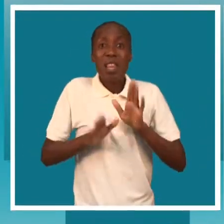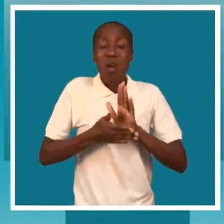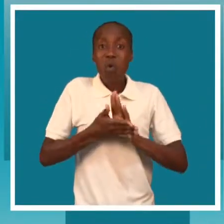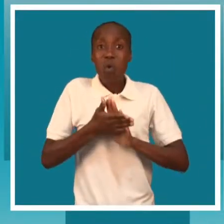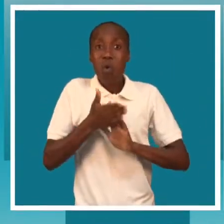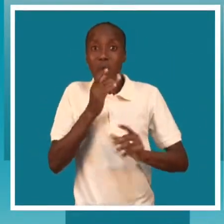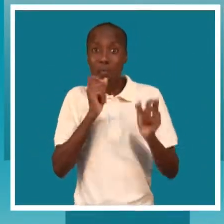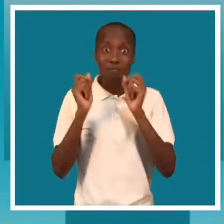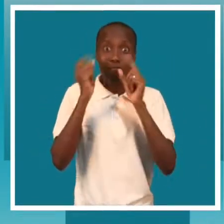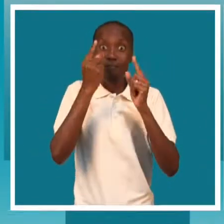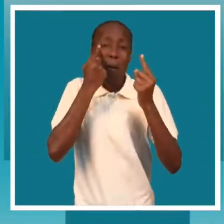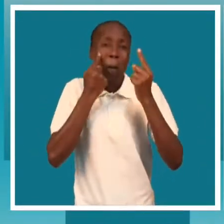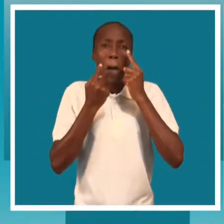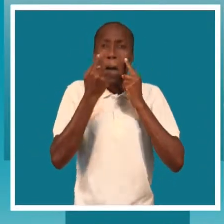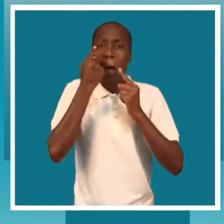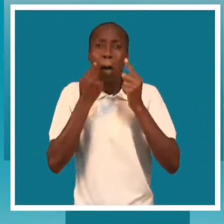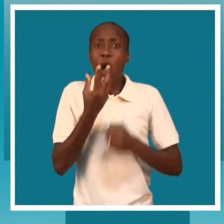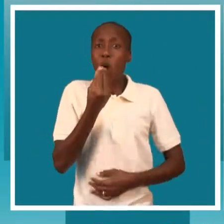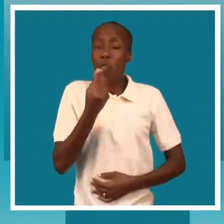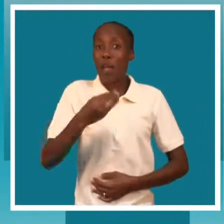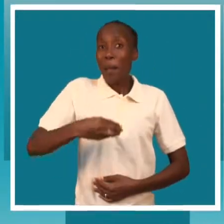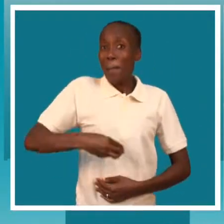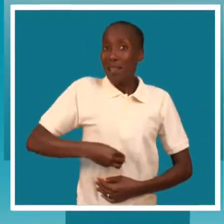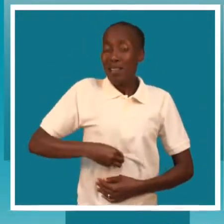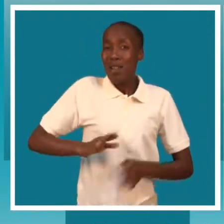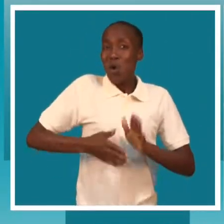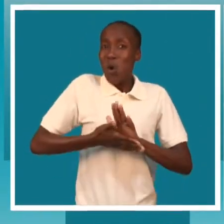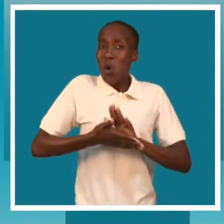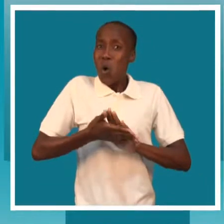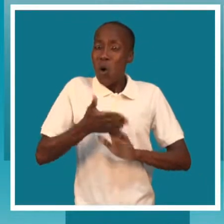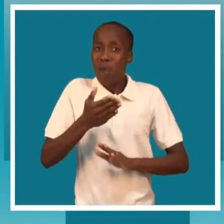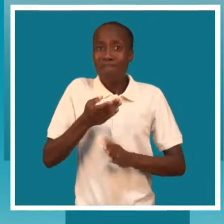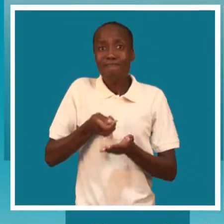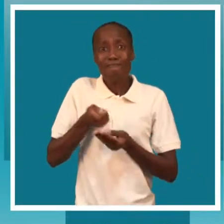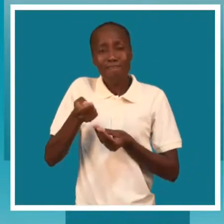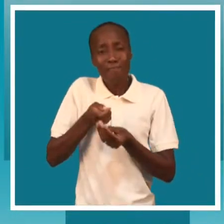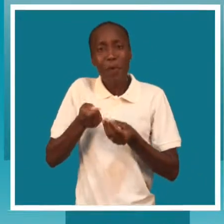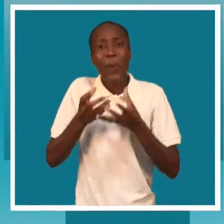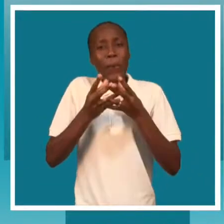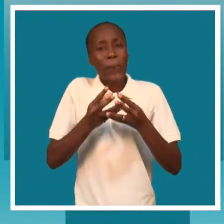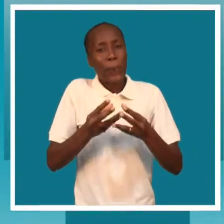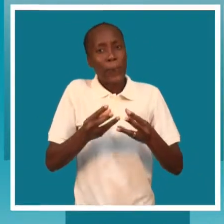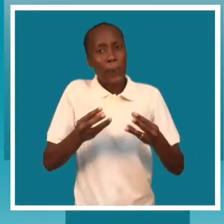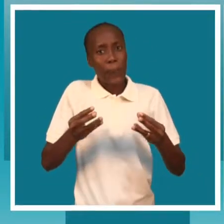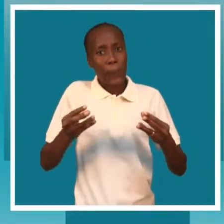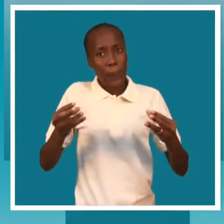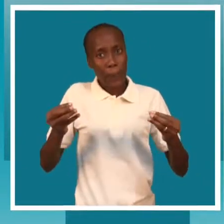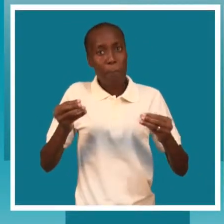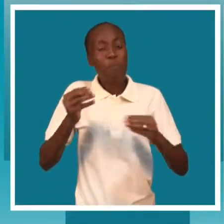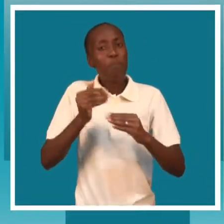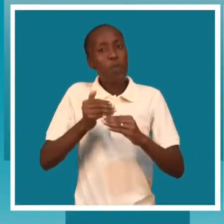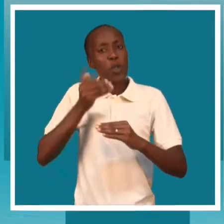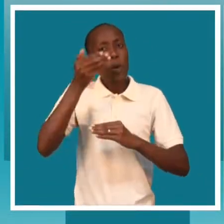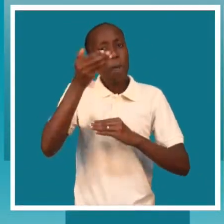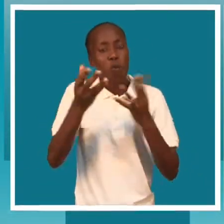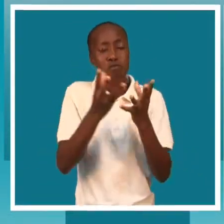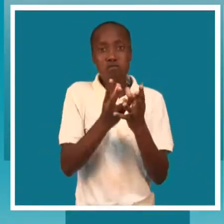era numa noite que ela acordou e começou a chorar. Acho que era dor de barriga. Tentamos de um lado para o outro, calmou. Daí ficou bem.